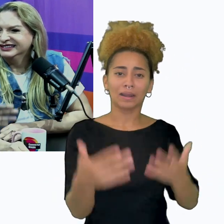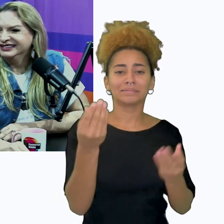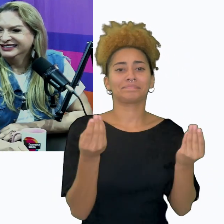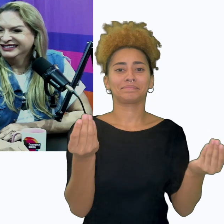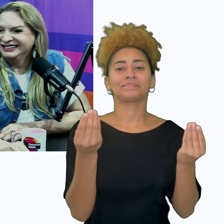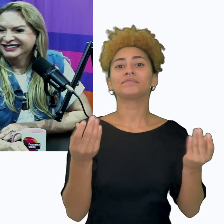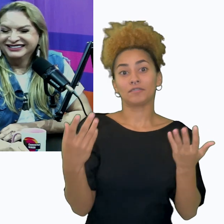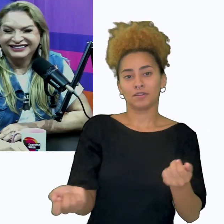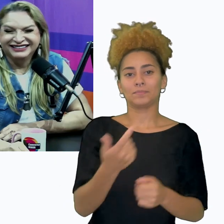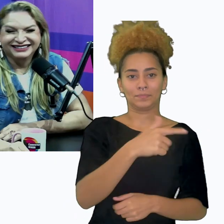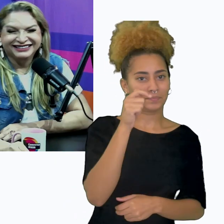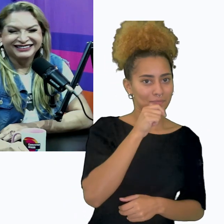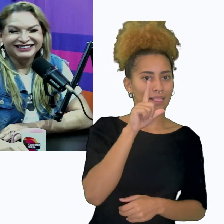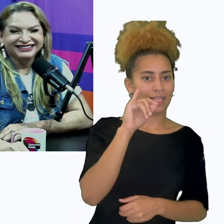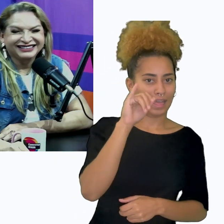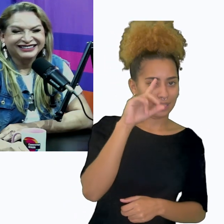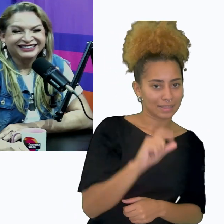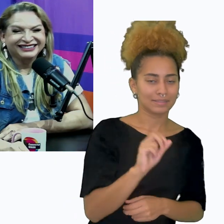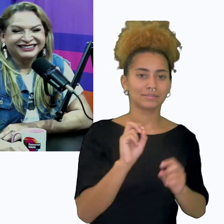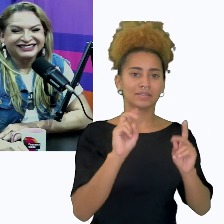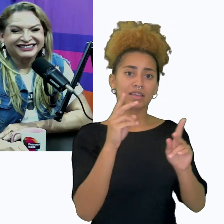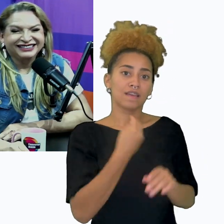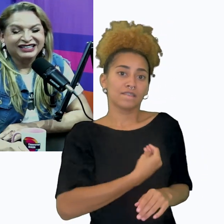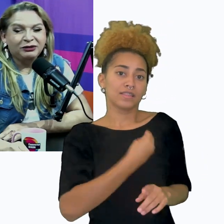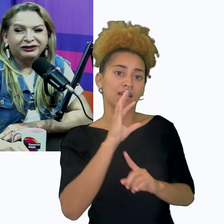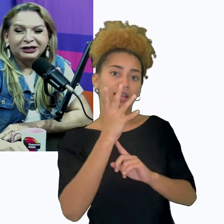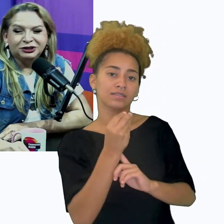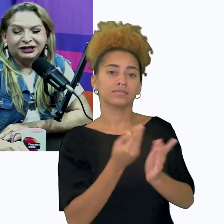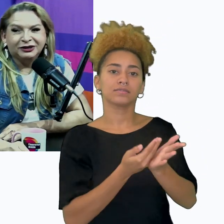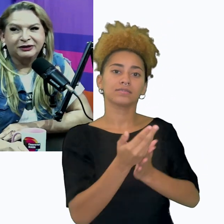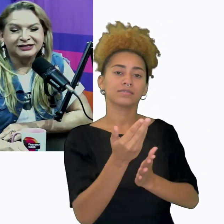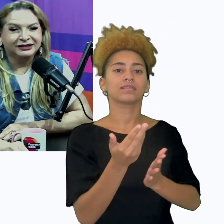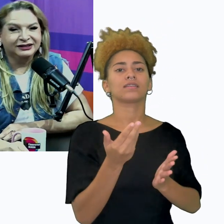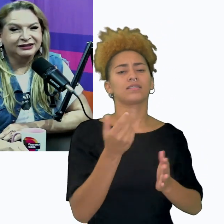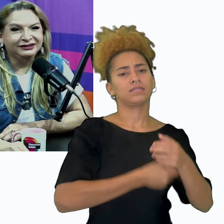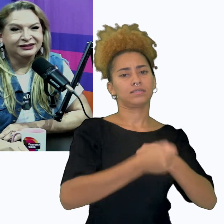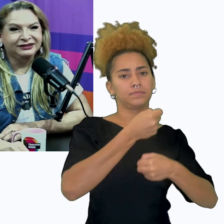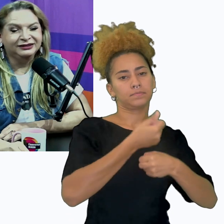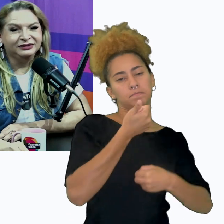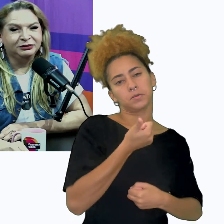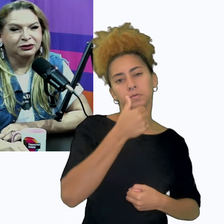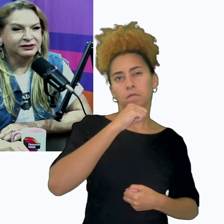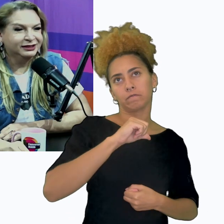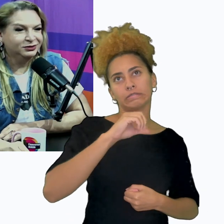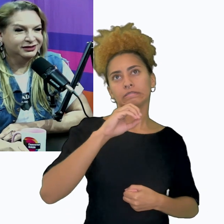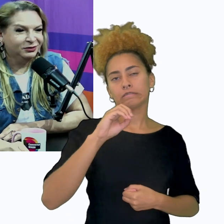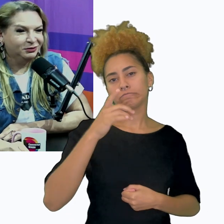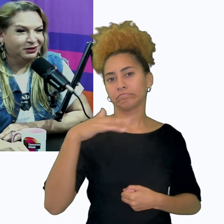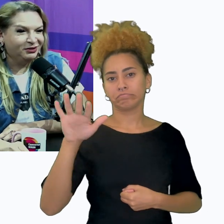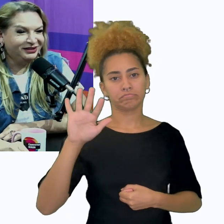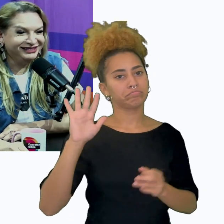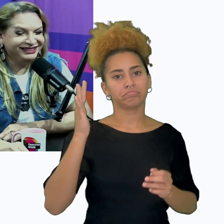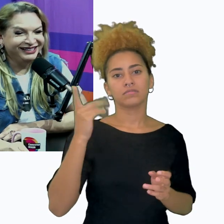contar, ela não vai contar nada. Vamos, Laila, vamos. Depois no final a Lena... Na minha vida artística, ela começa em 1900 e